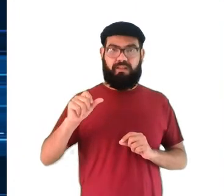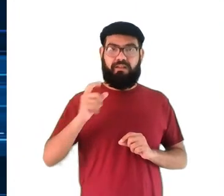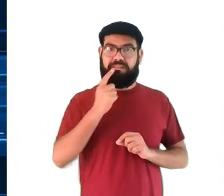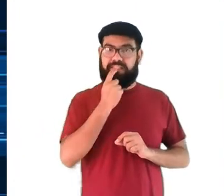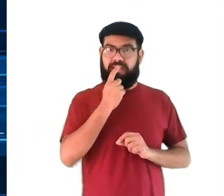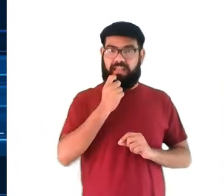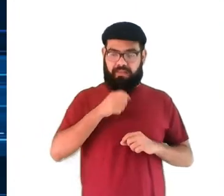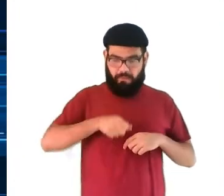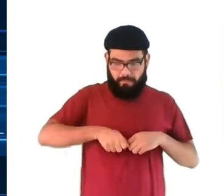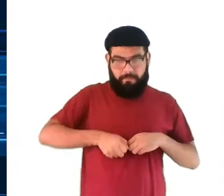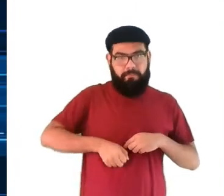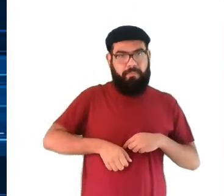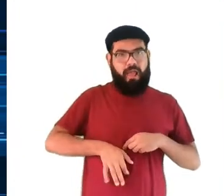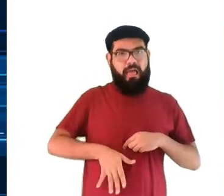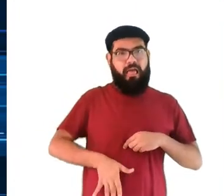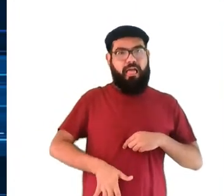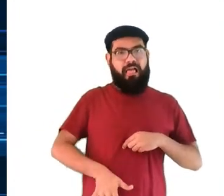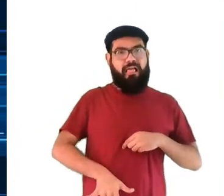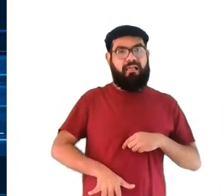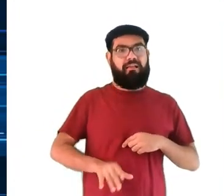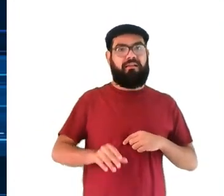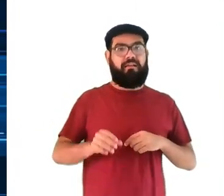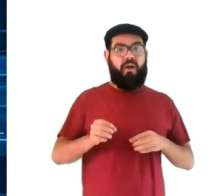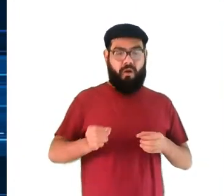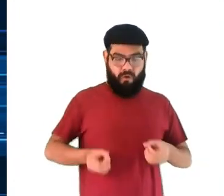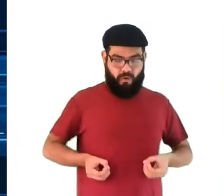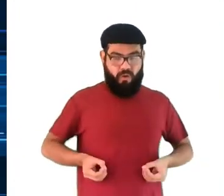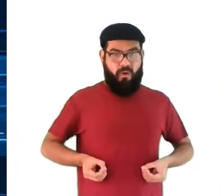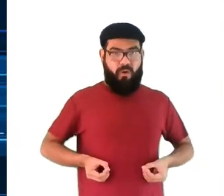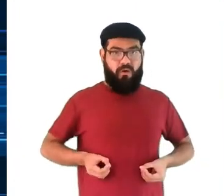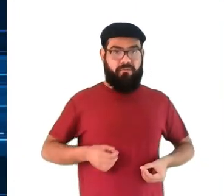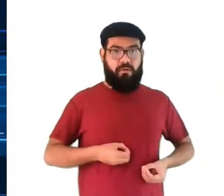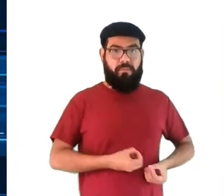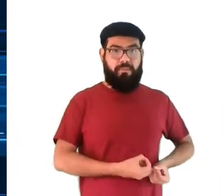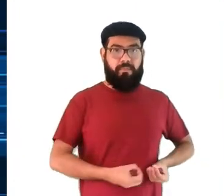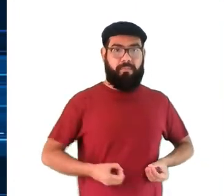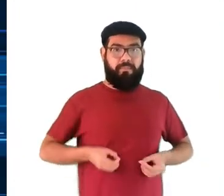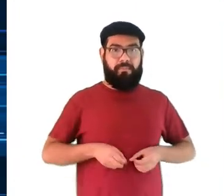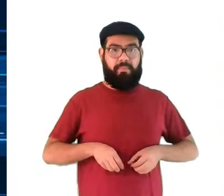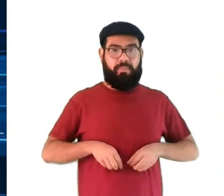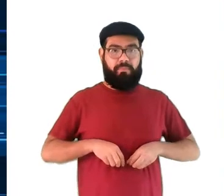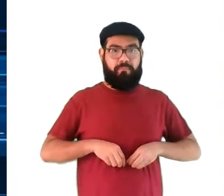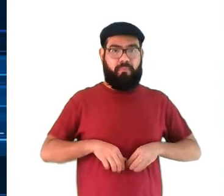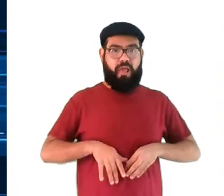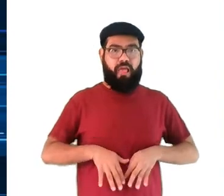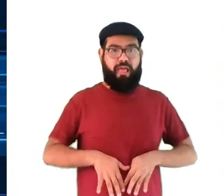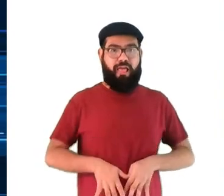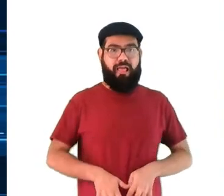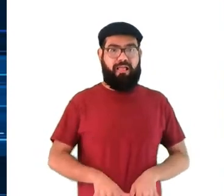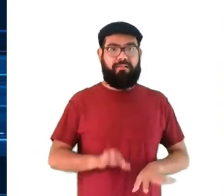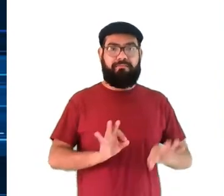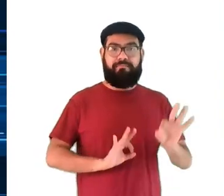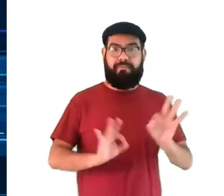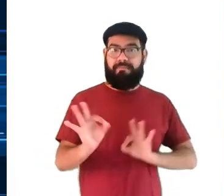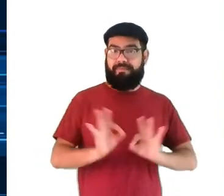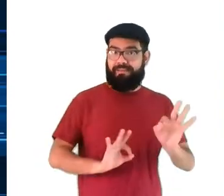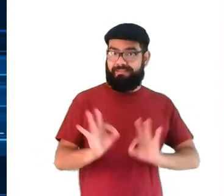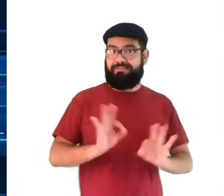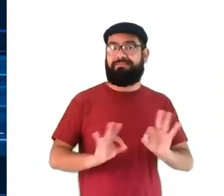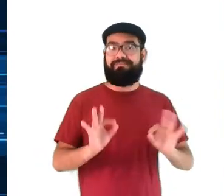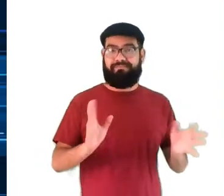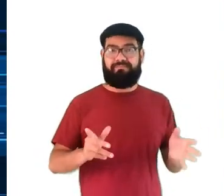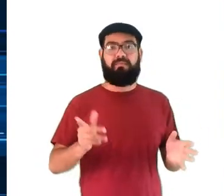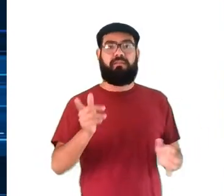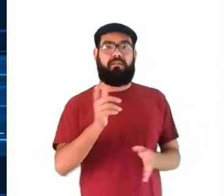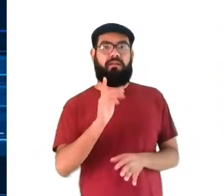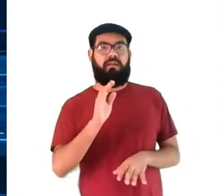Para o quê? Já se preparando para a fecundação, certo? Então, mesmo ela tendo ovulação,